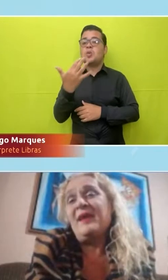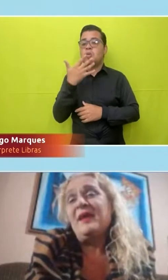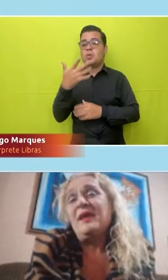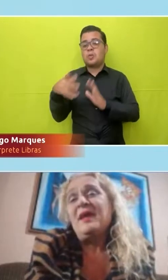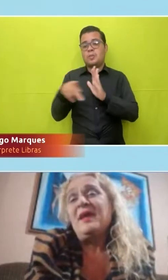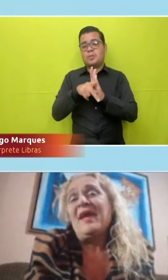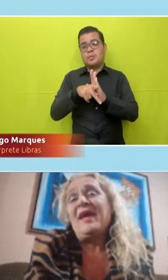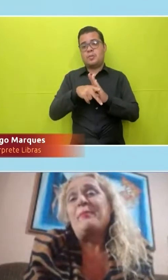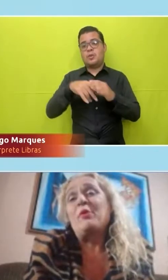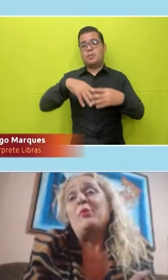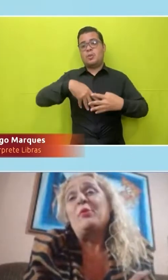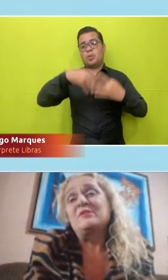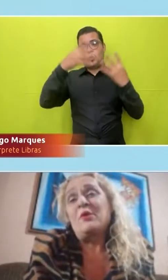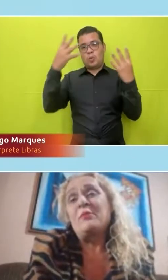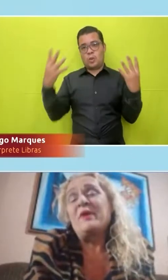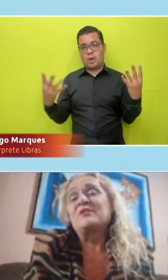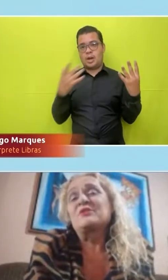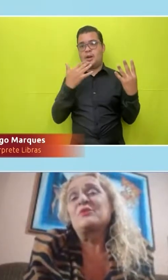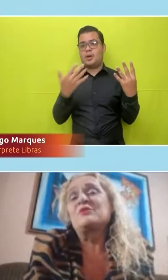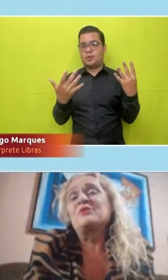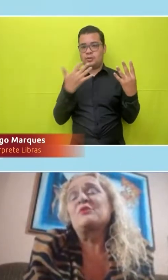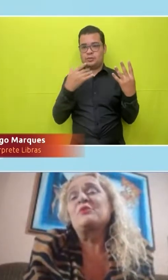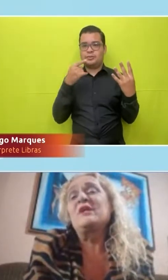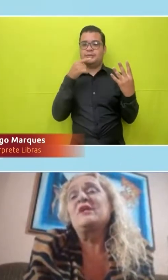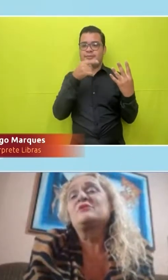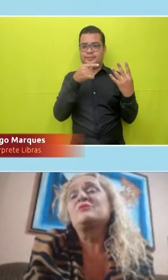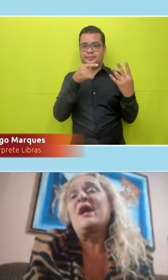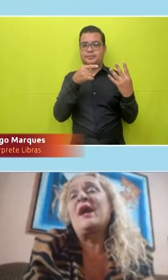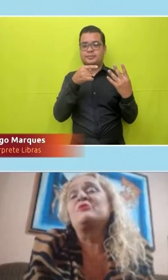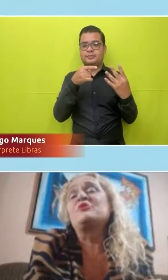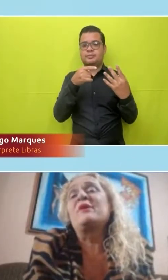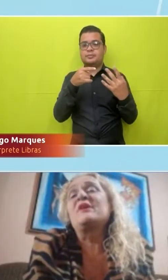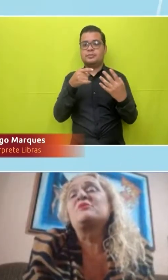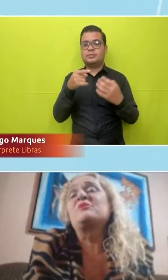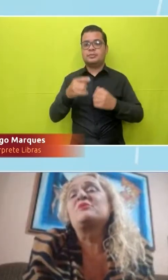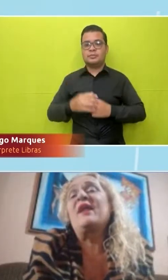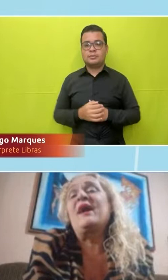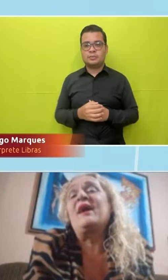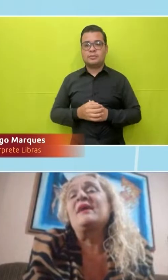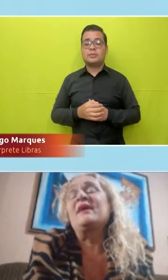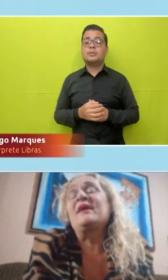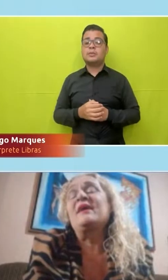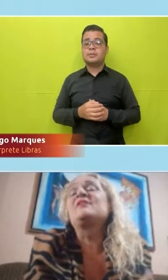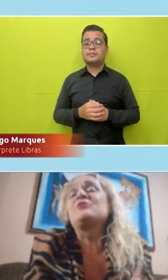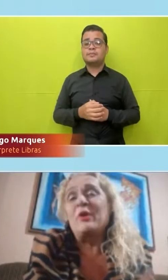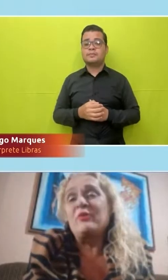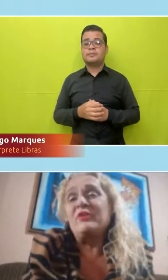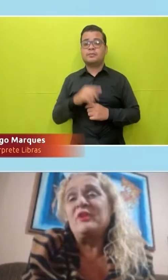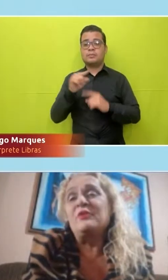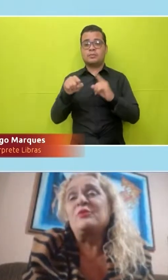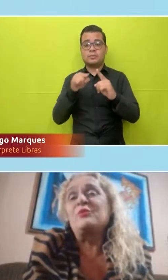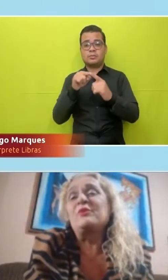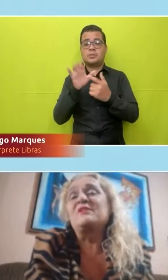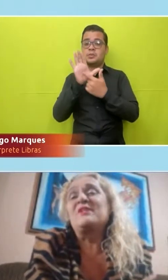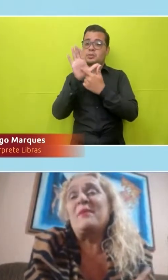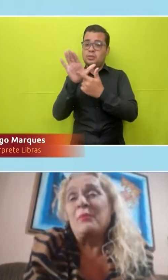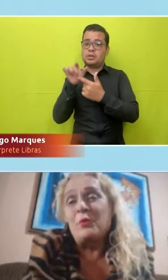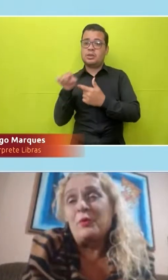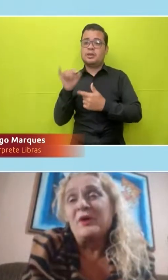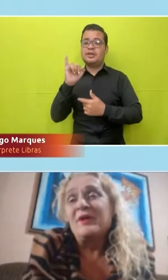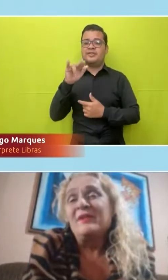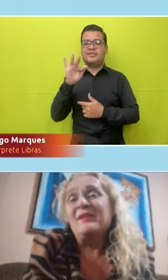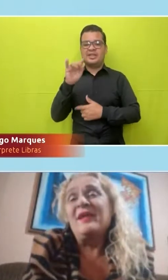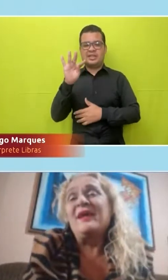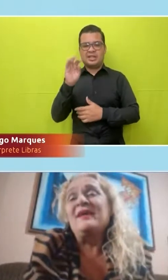né? Propositalmente as cores do arco-íris, um rabo de peixe para falar isso é o infinito, isso é